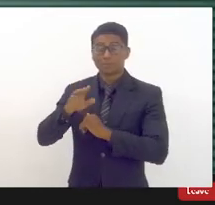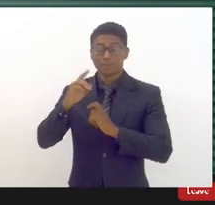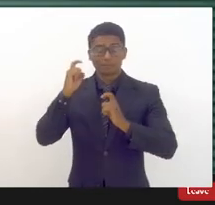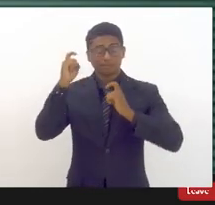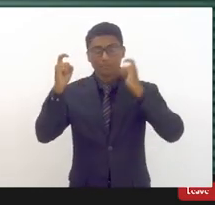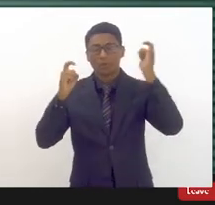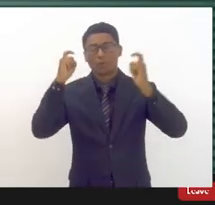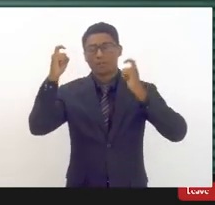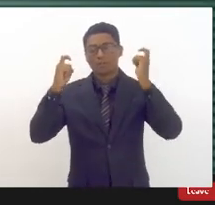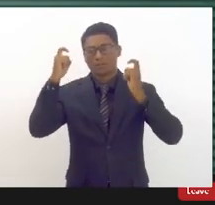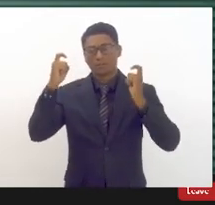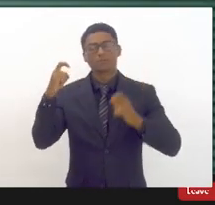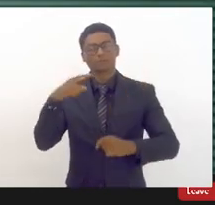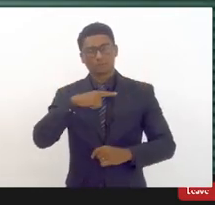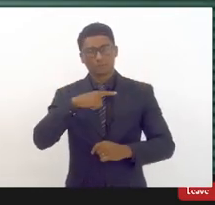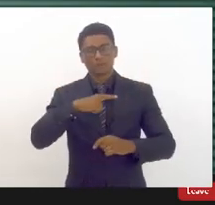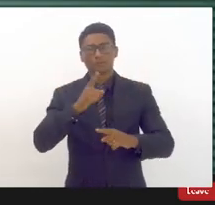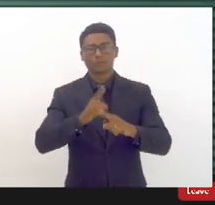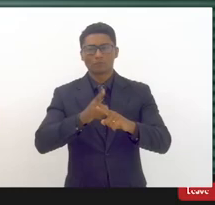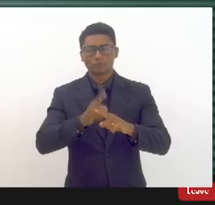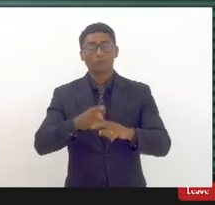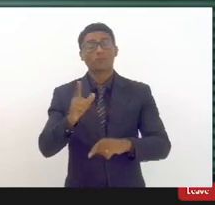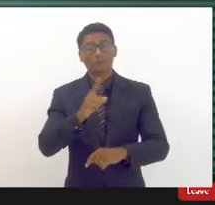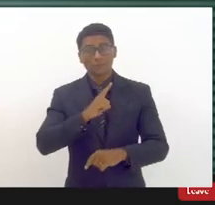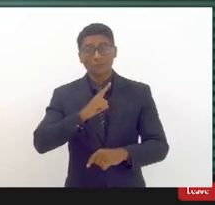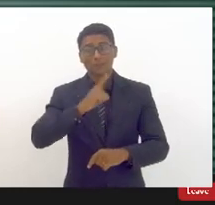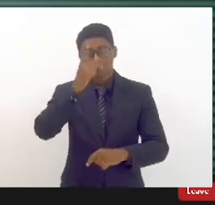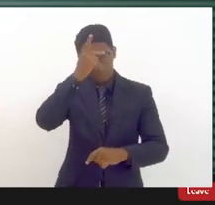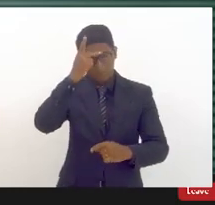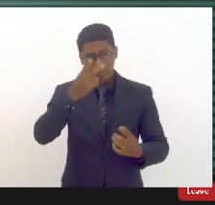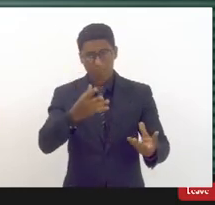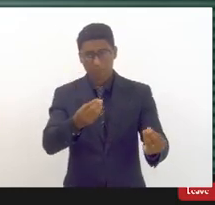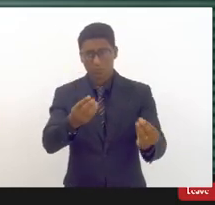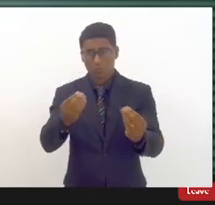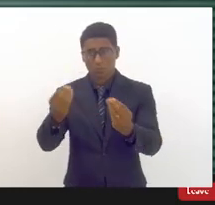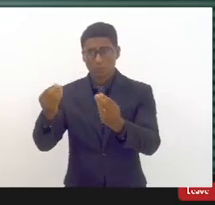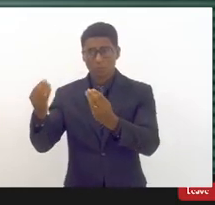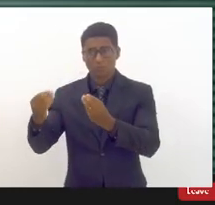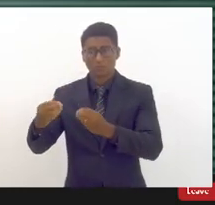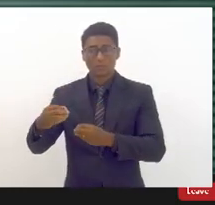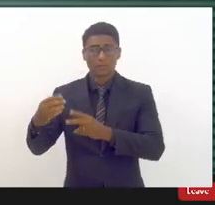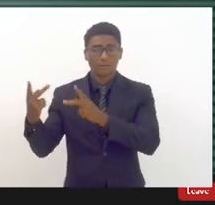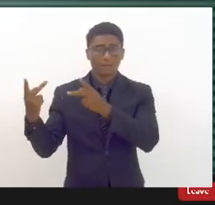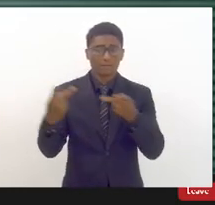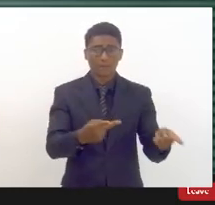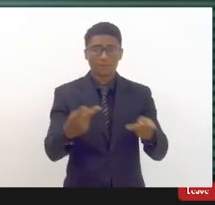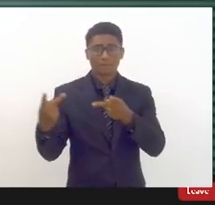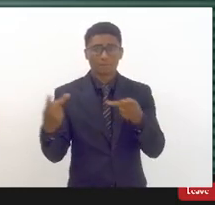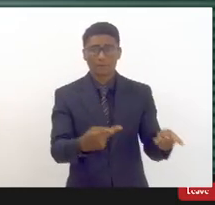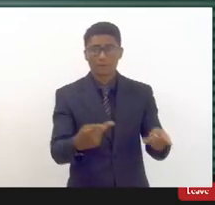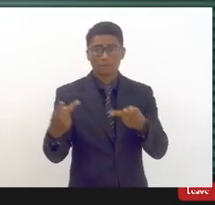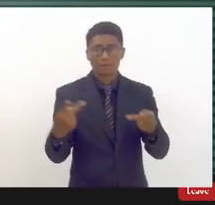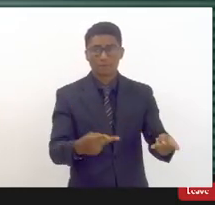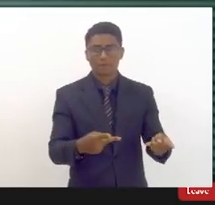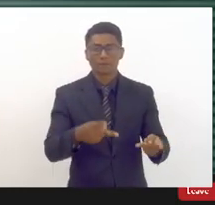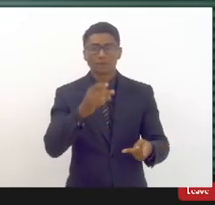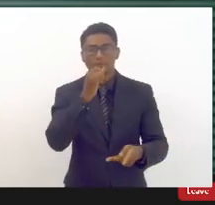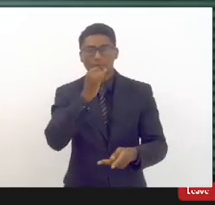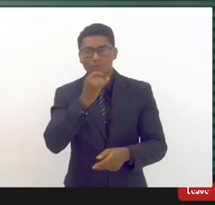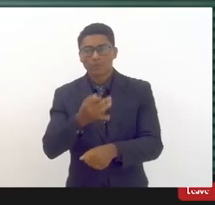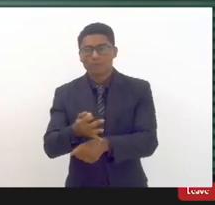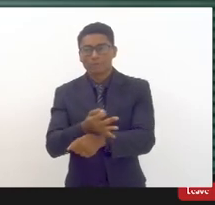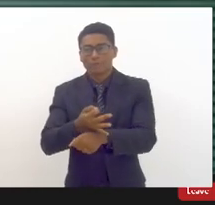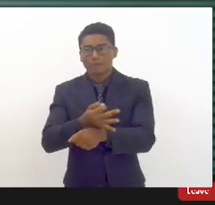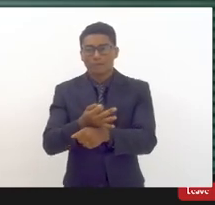cidade receber uma população flutuante muito grande na época das férias, né, de dezembro